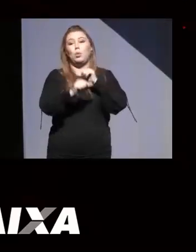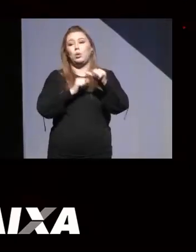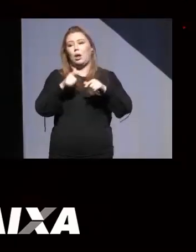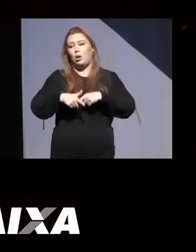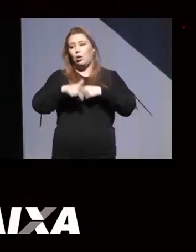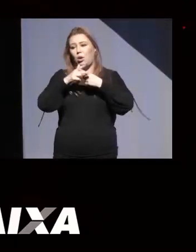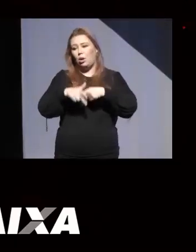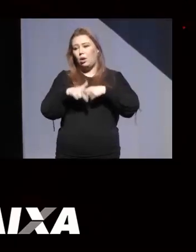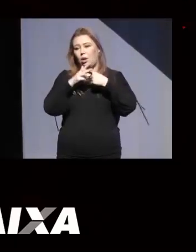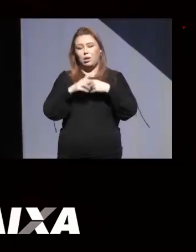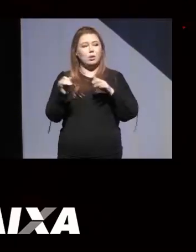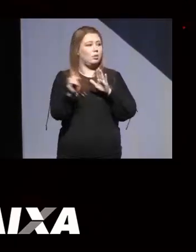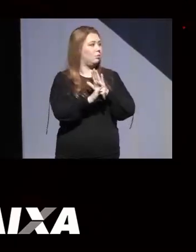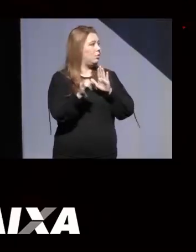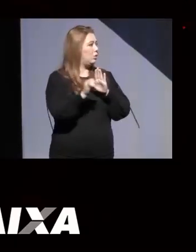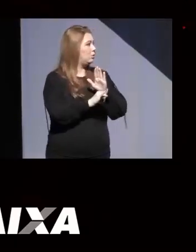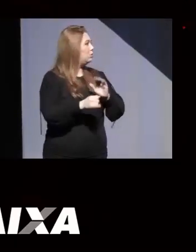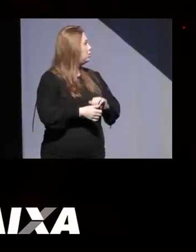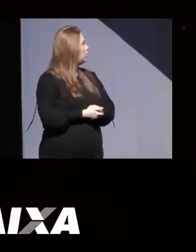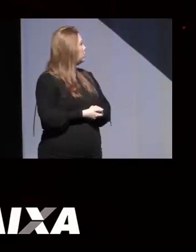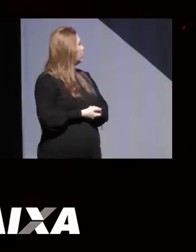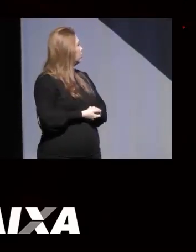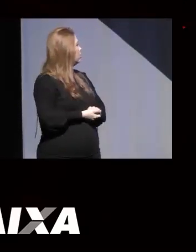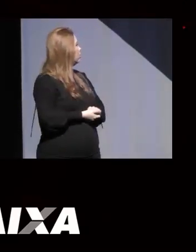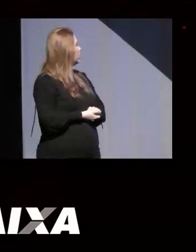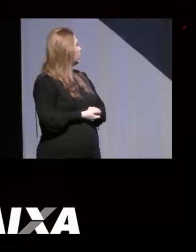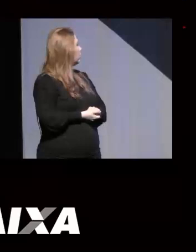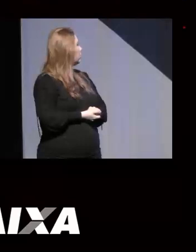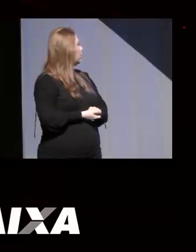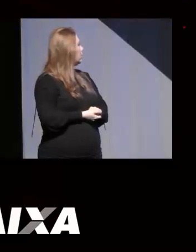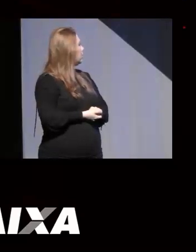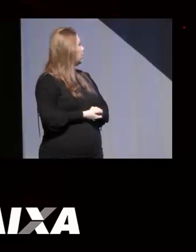tributária. Não, eu voltei aqui. Tem que ir para frente.